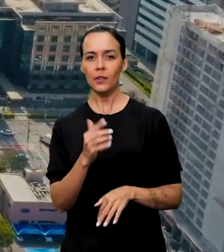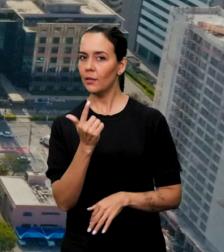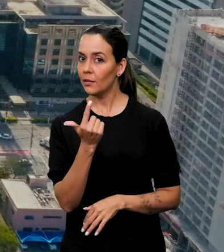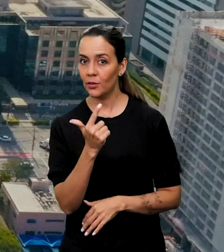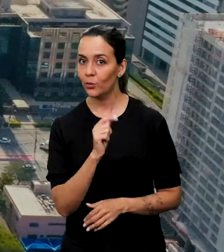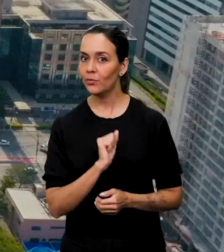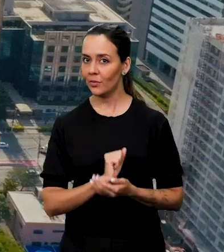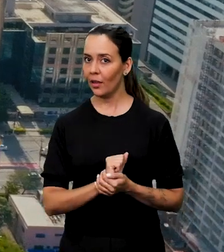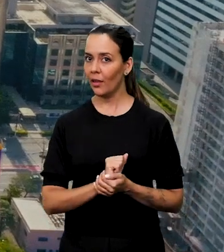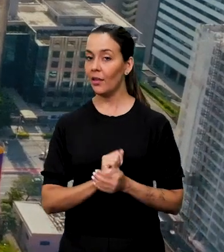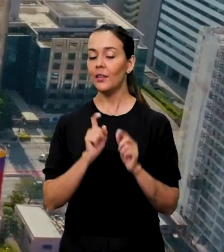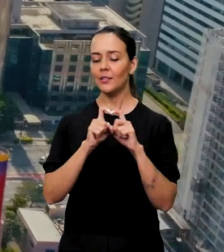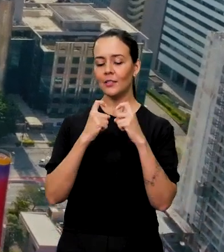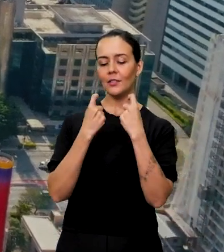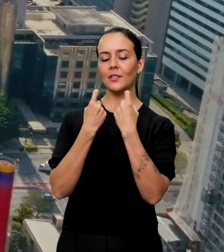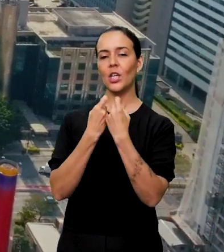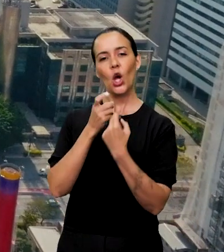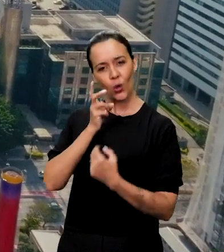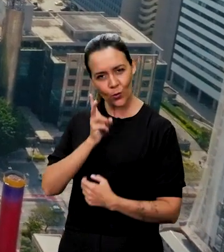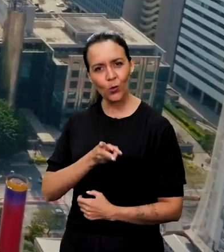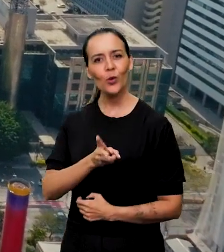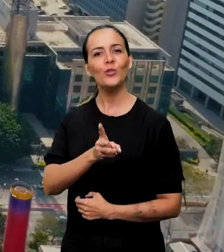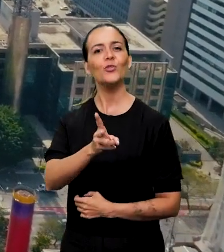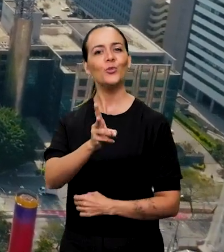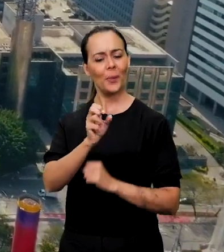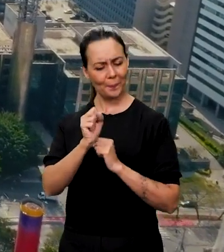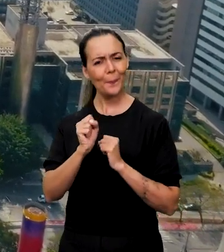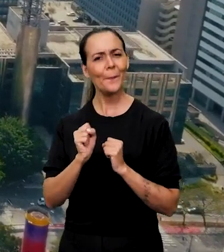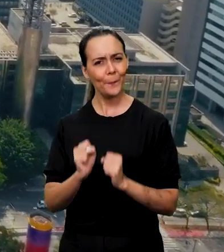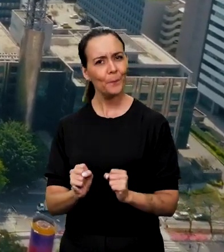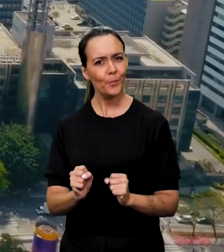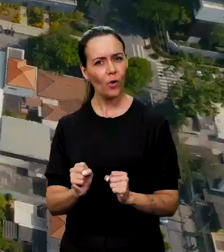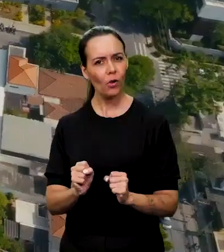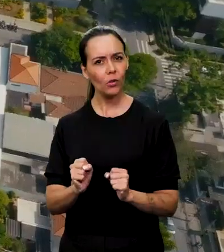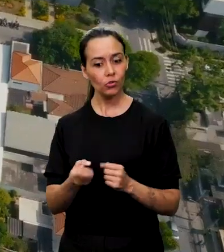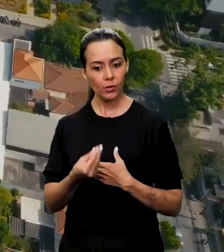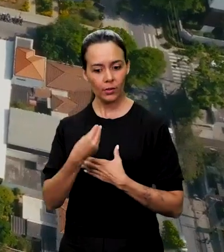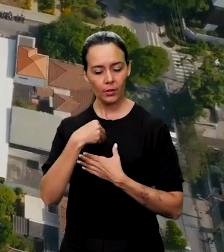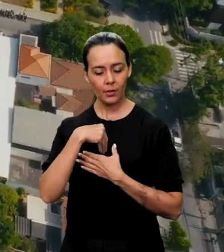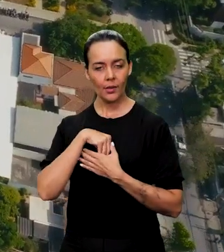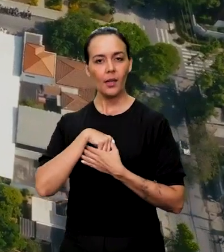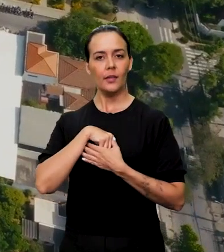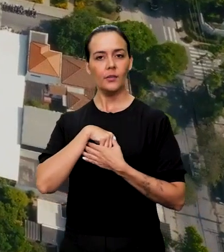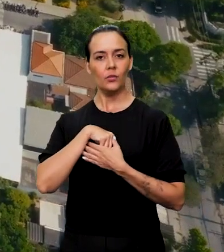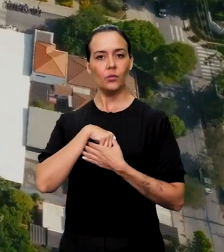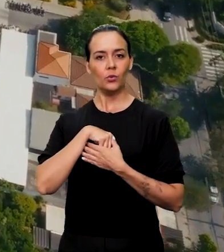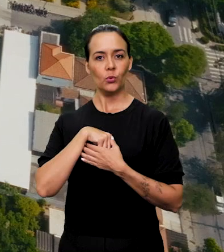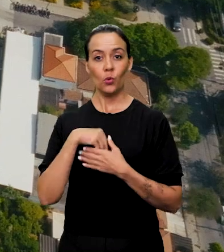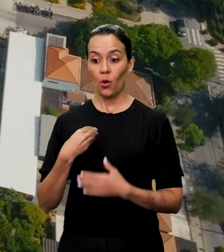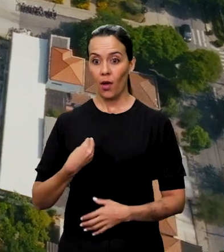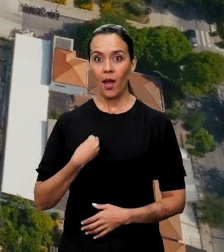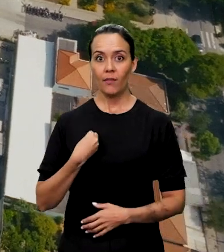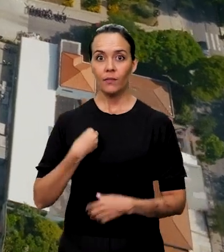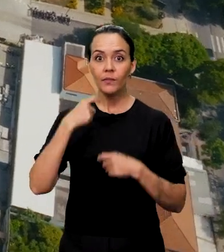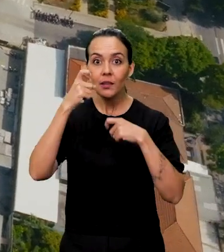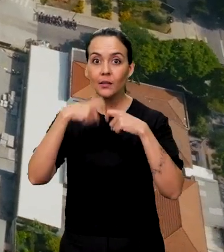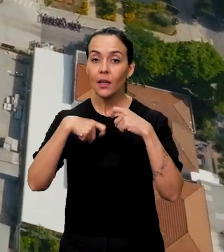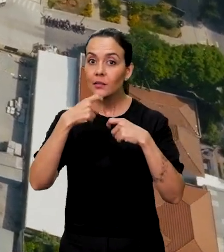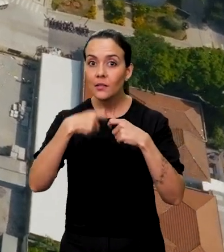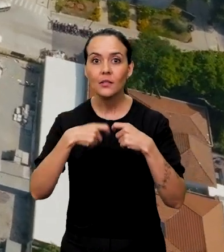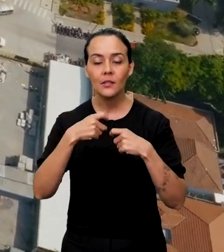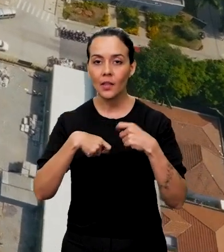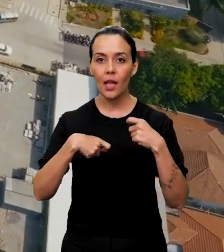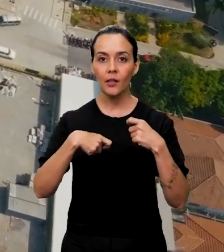ela continua, ela pode continuar eternamente. Mais do que isso, ter uma vida sexual ativa é